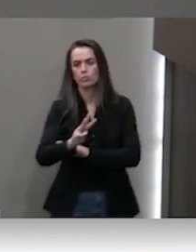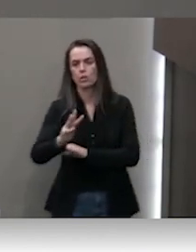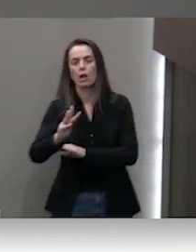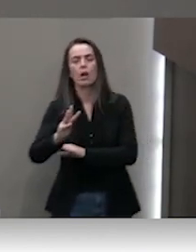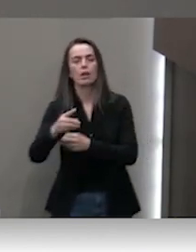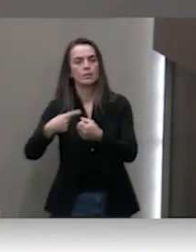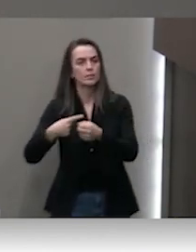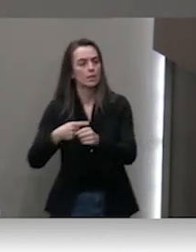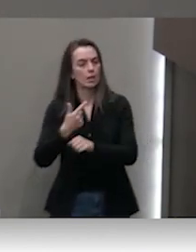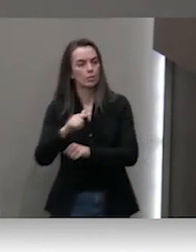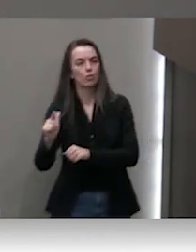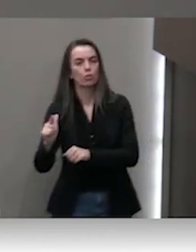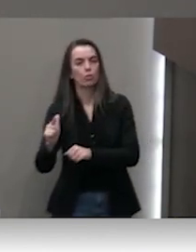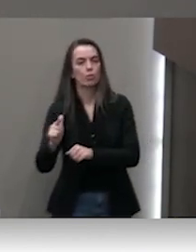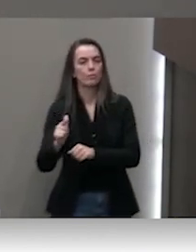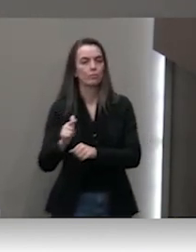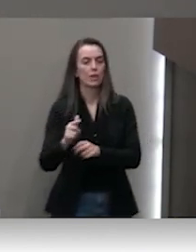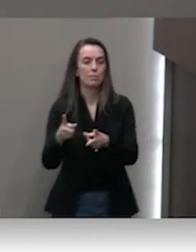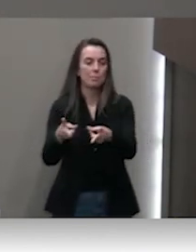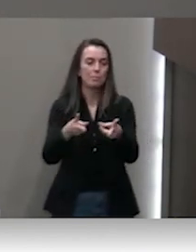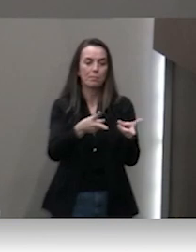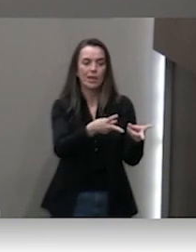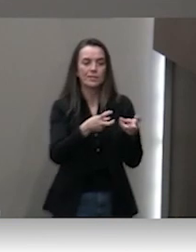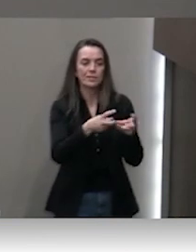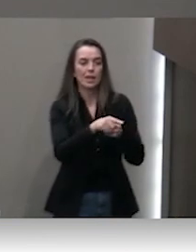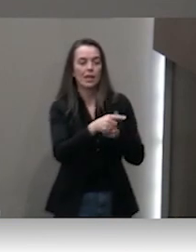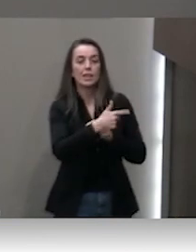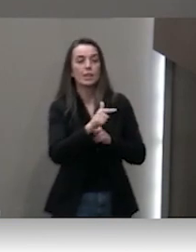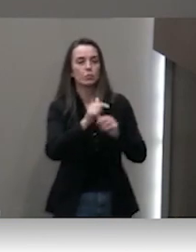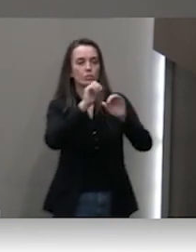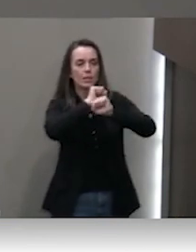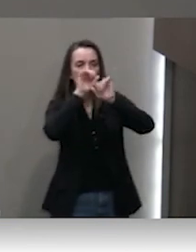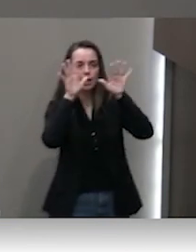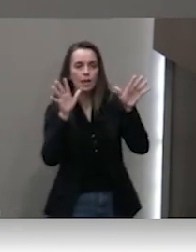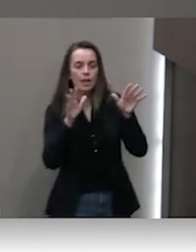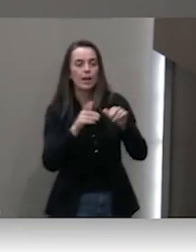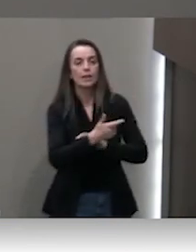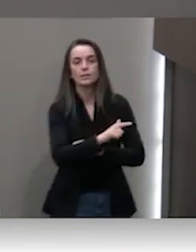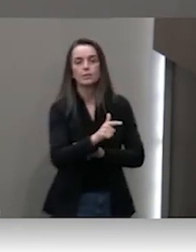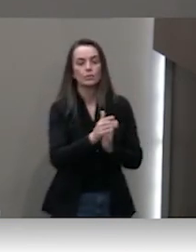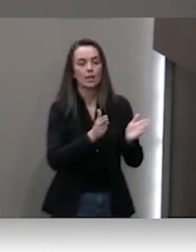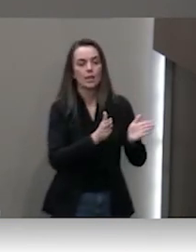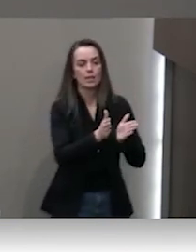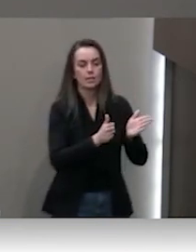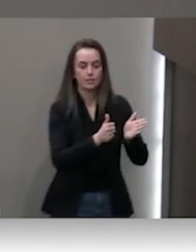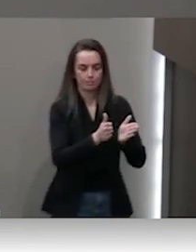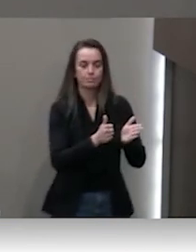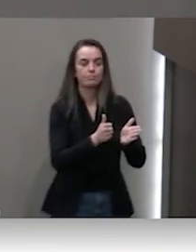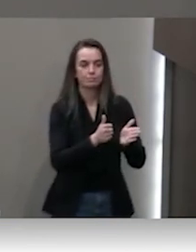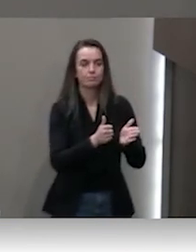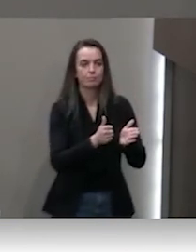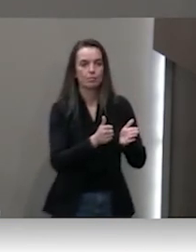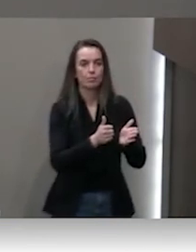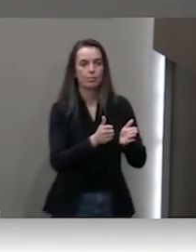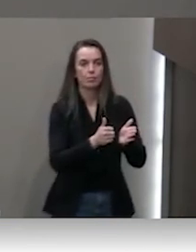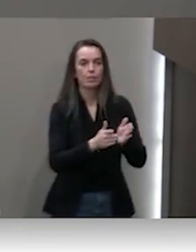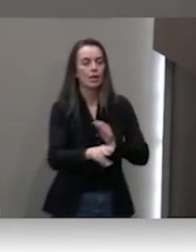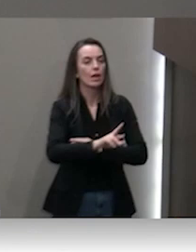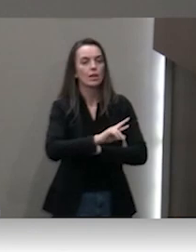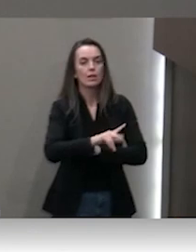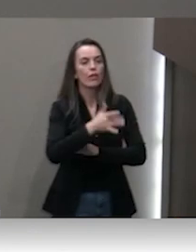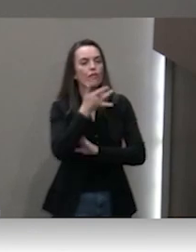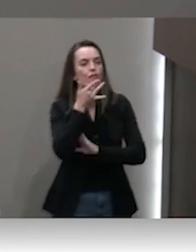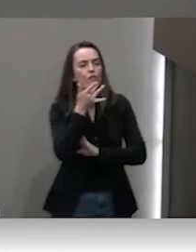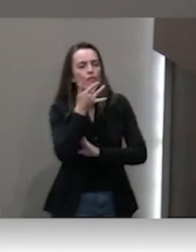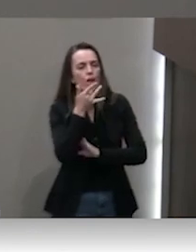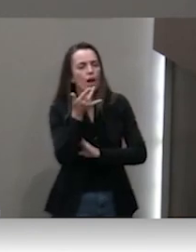quanto ele não é claro, não é acessível. E ele não facilita em